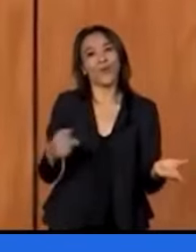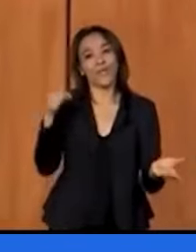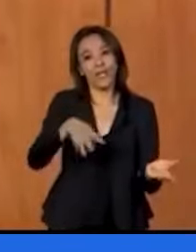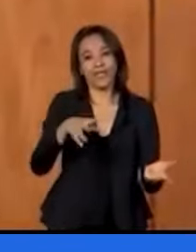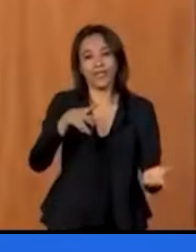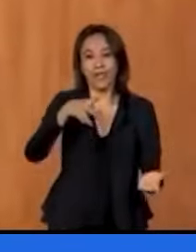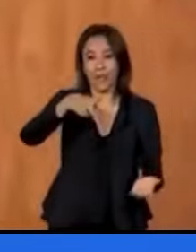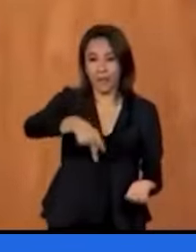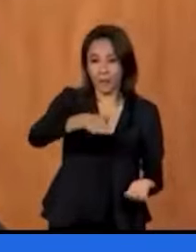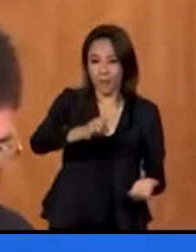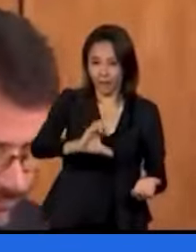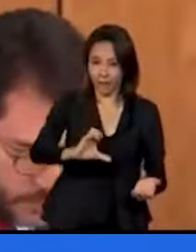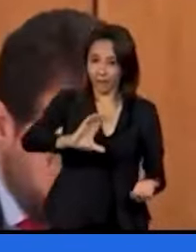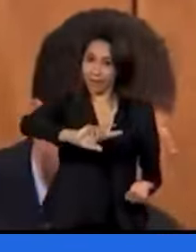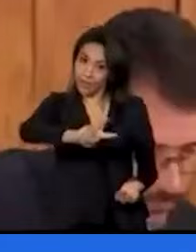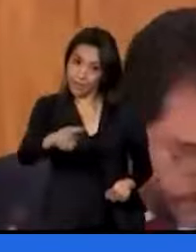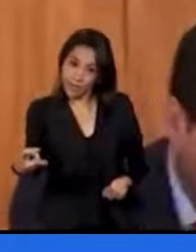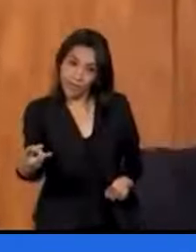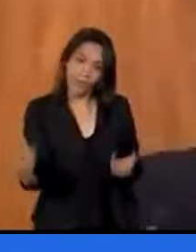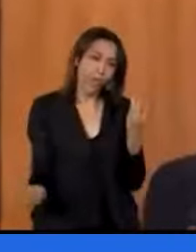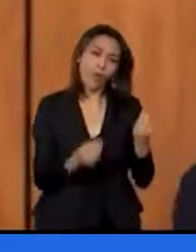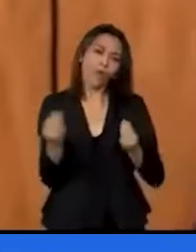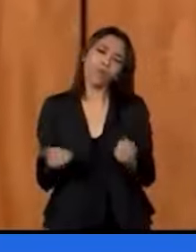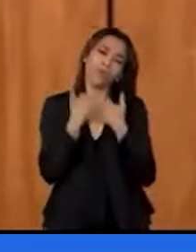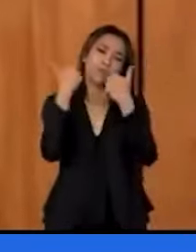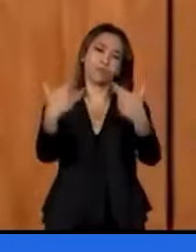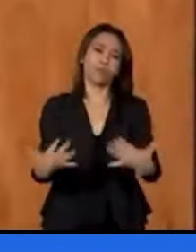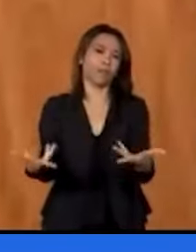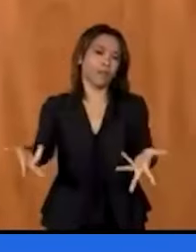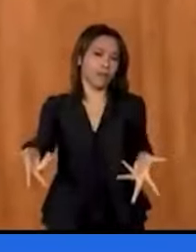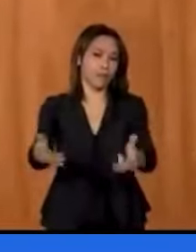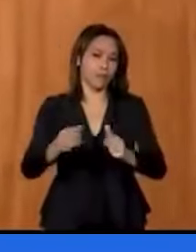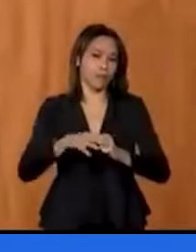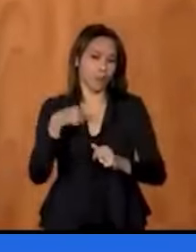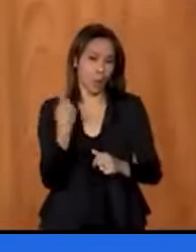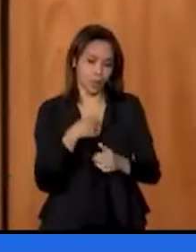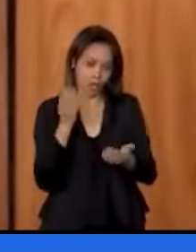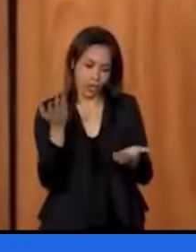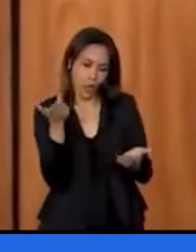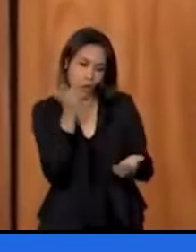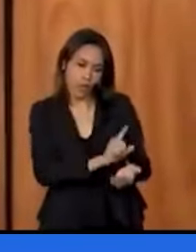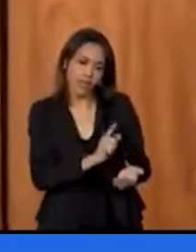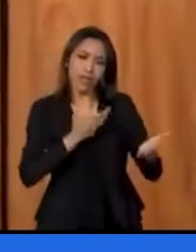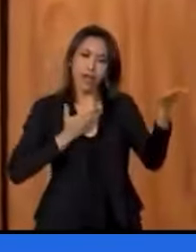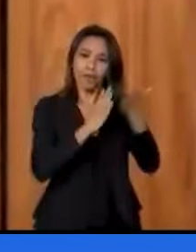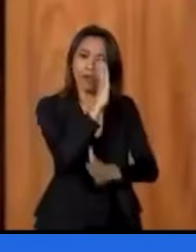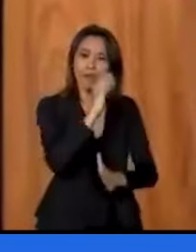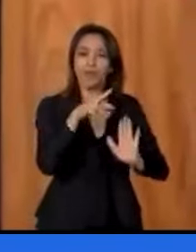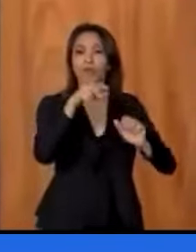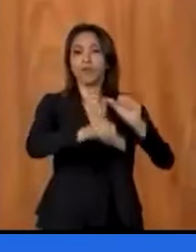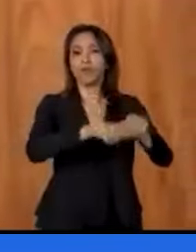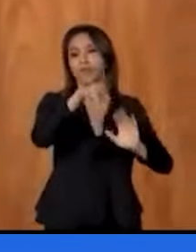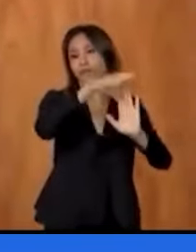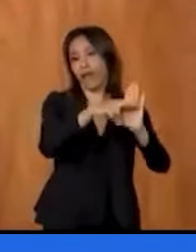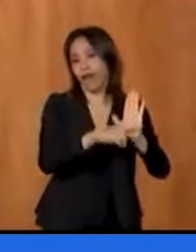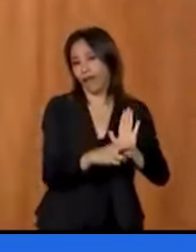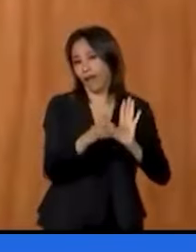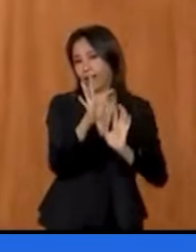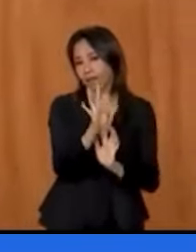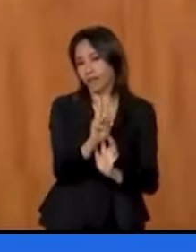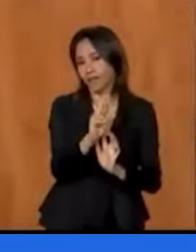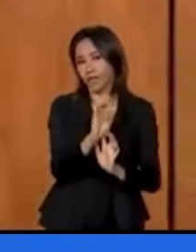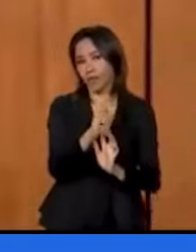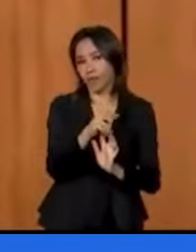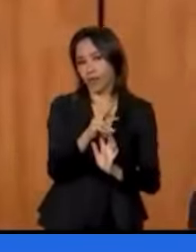explica a gente ter feito e aprovado a reforma tributária vocês já se